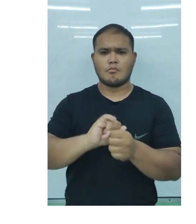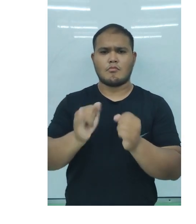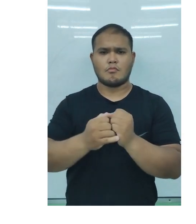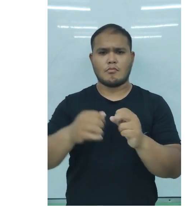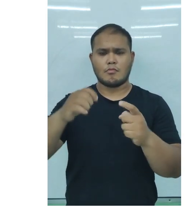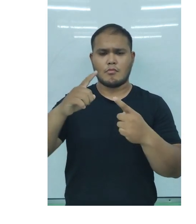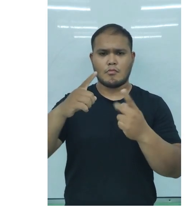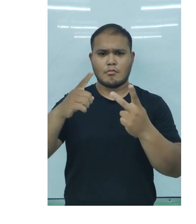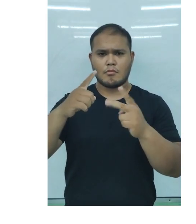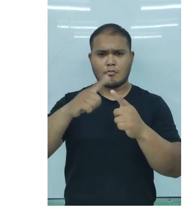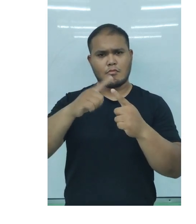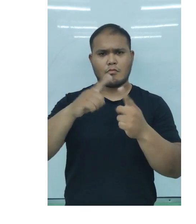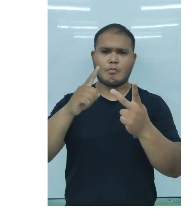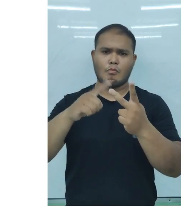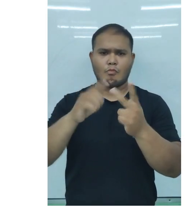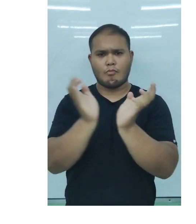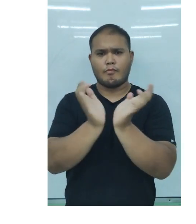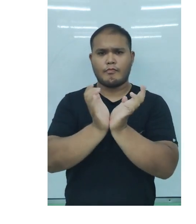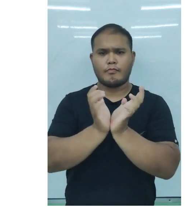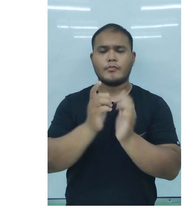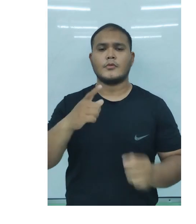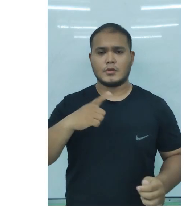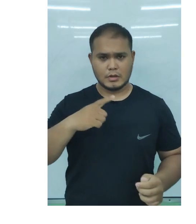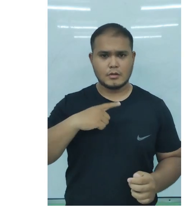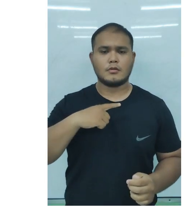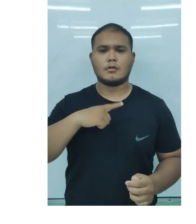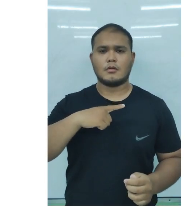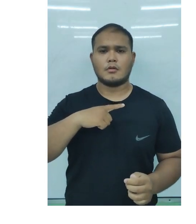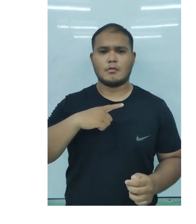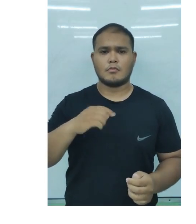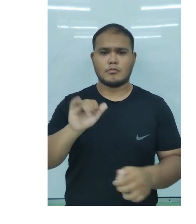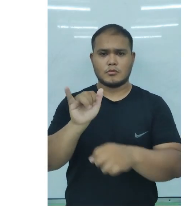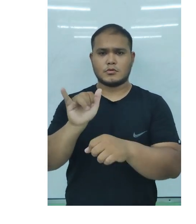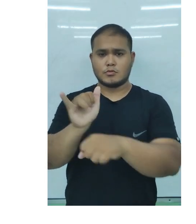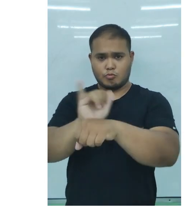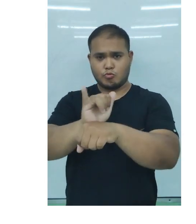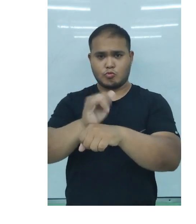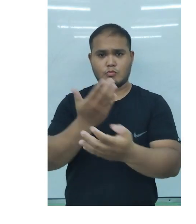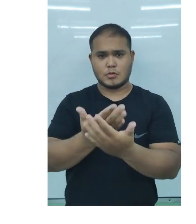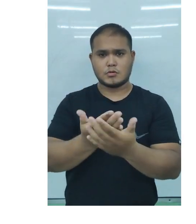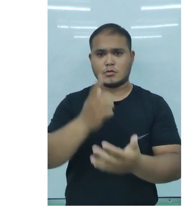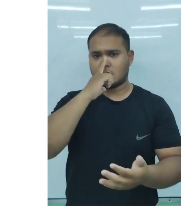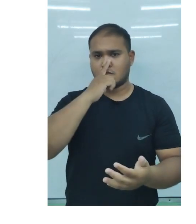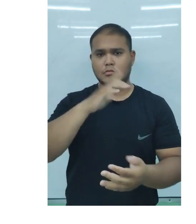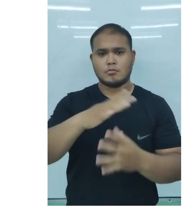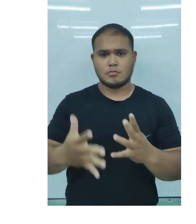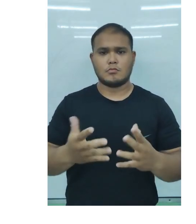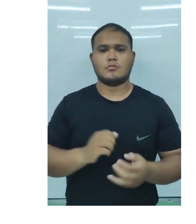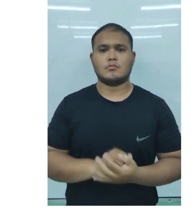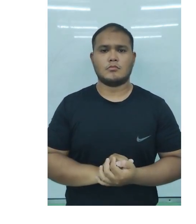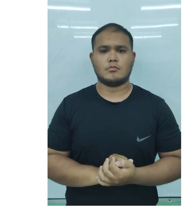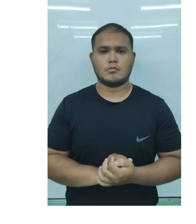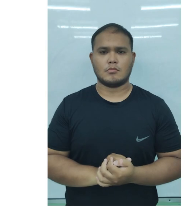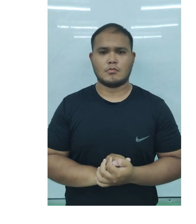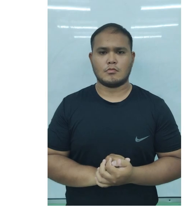segunda classe, nós já temos lições a esse respeito aqui no canal, tá bom? Então, nós temos